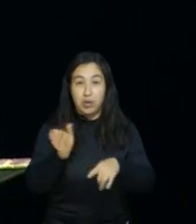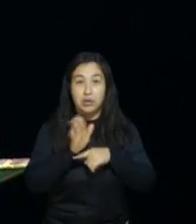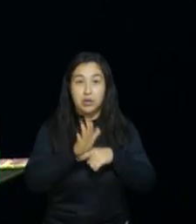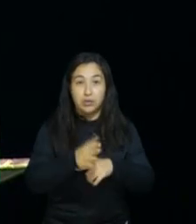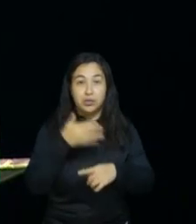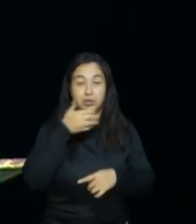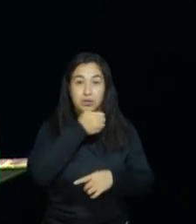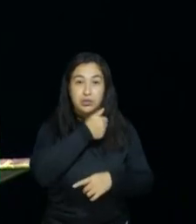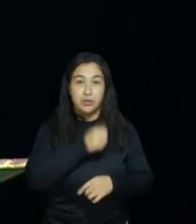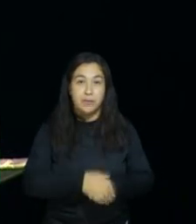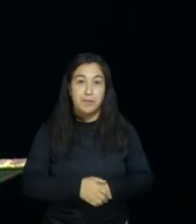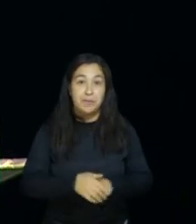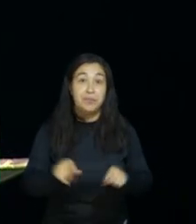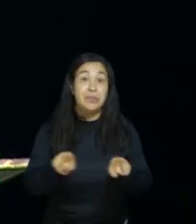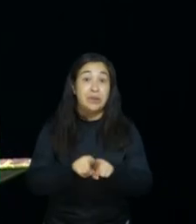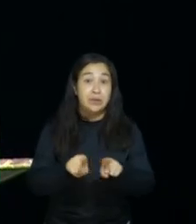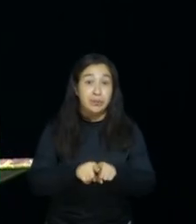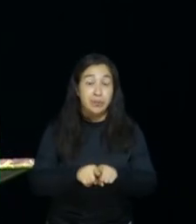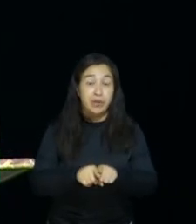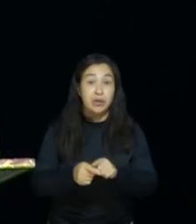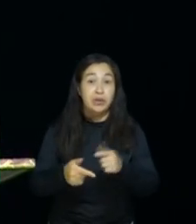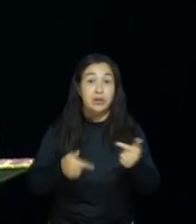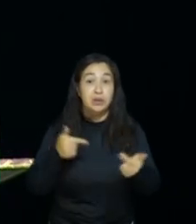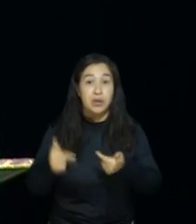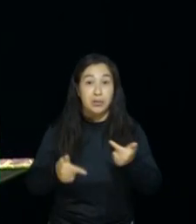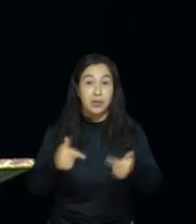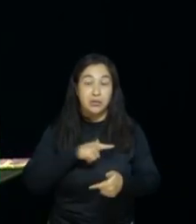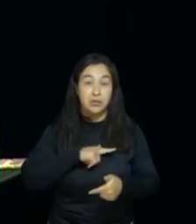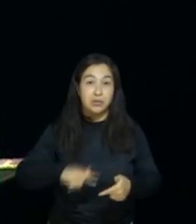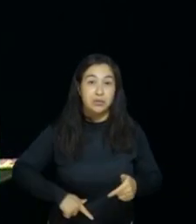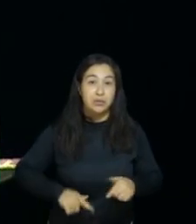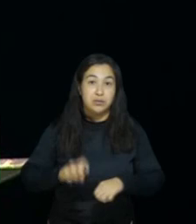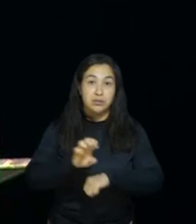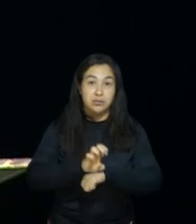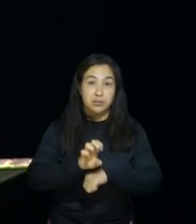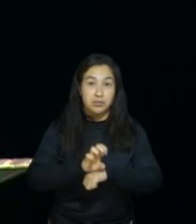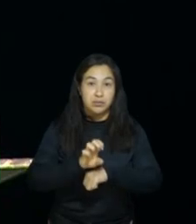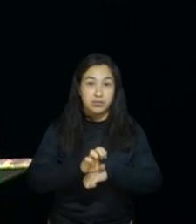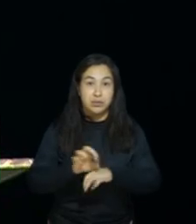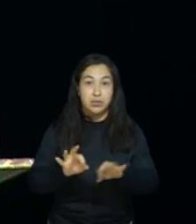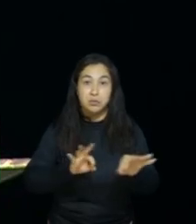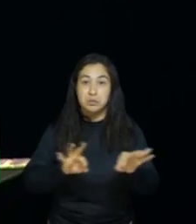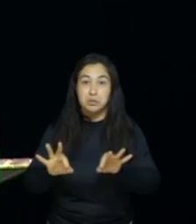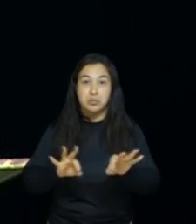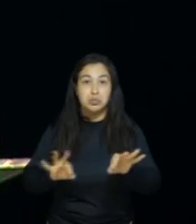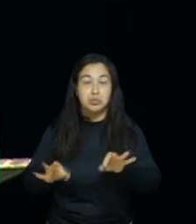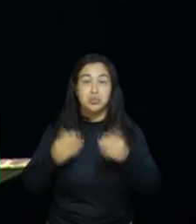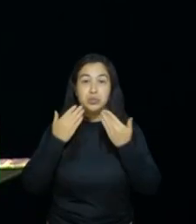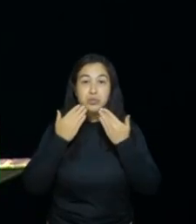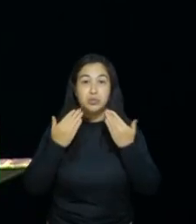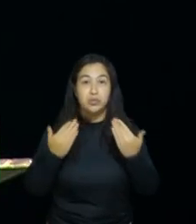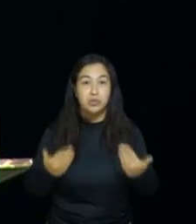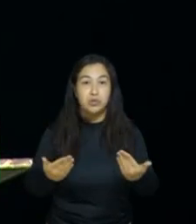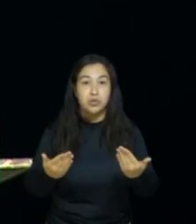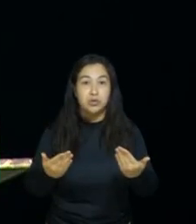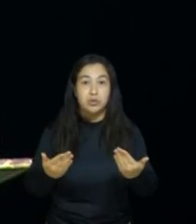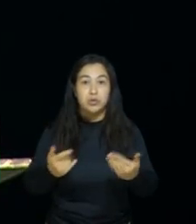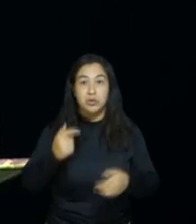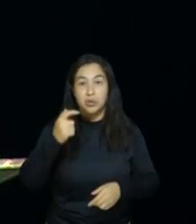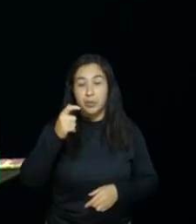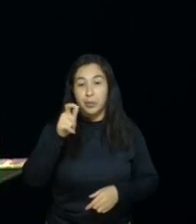nessa mesma toada, o grande trabalho que o governo do estado de Santa Catarina está fazendo, mostrando qual é o perfil do